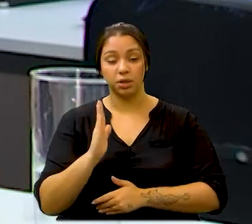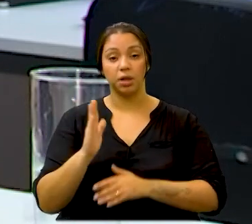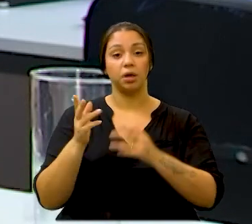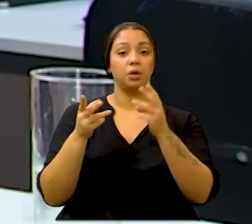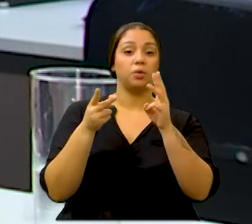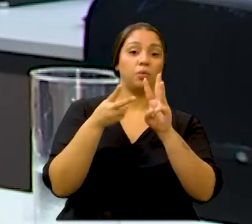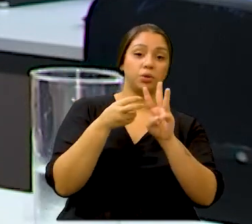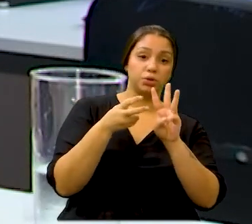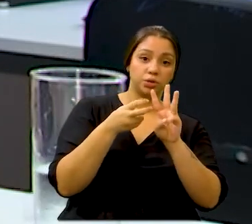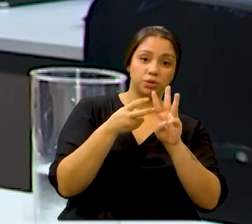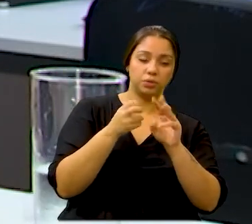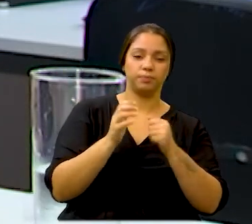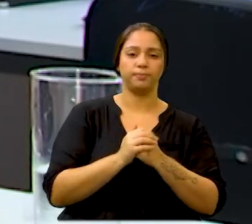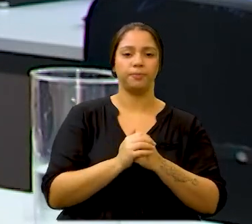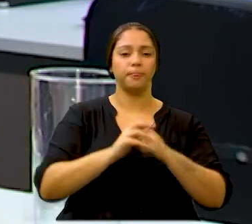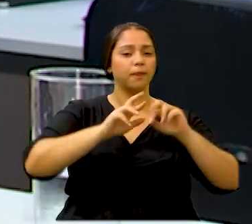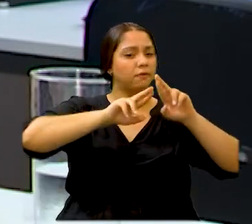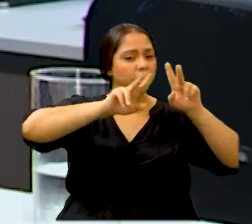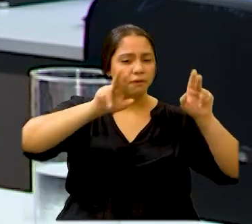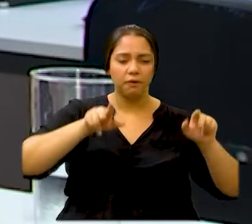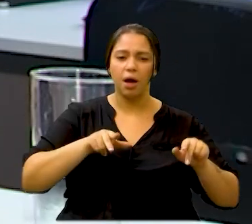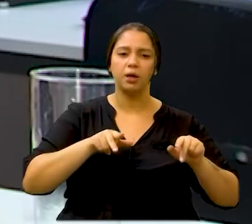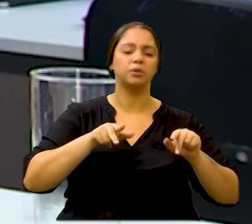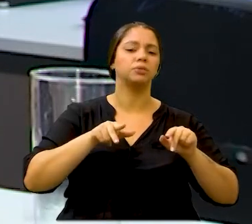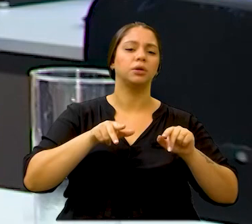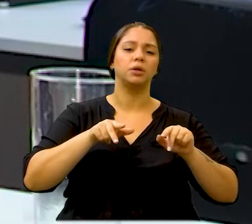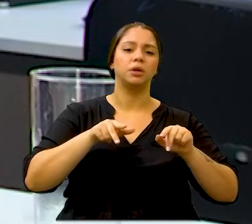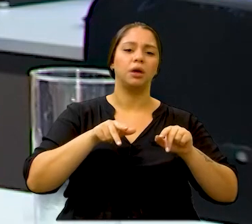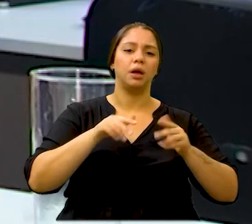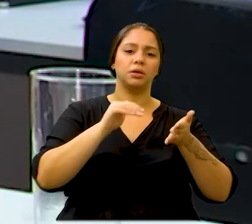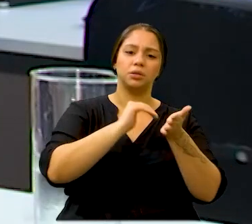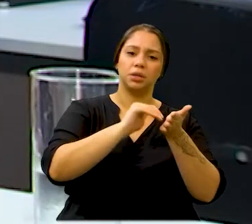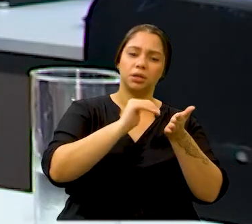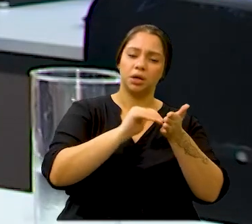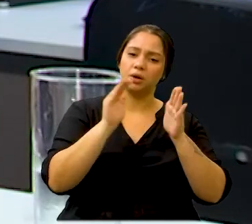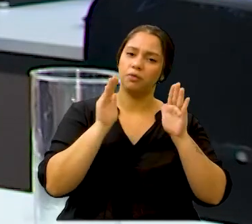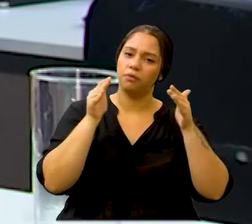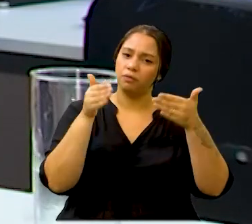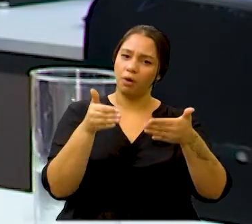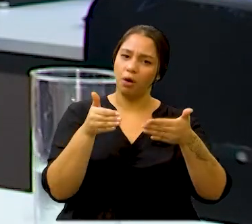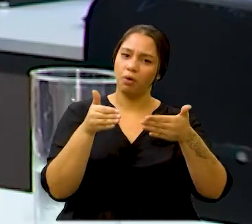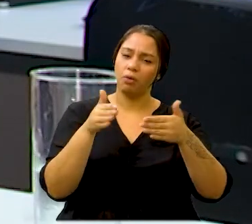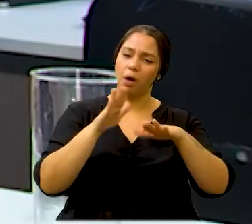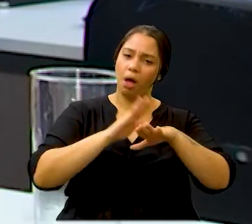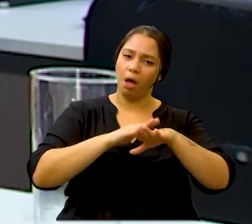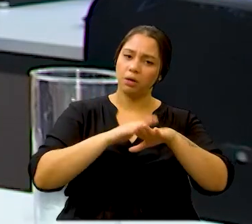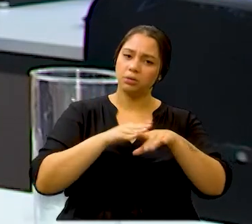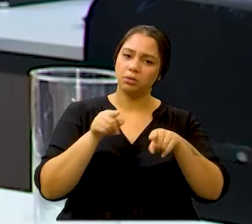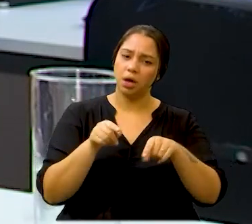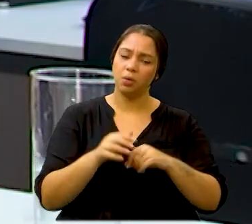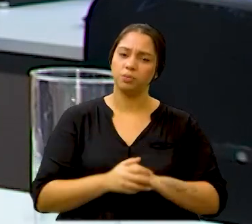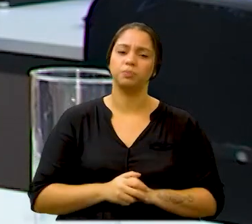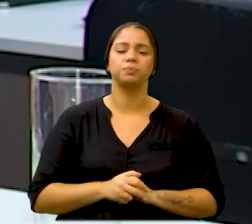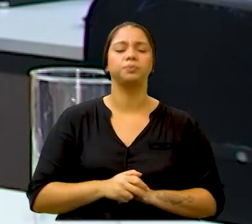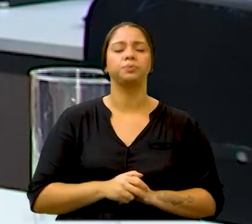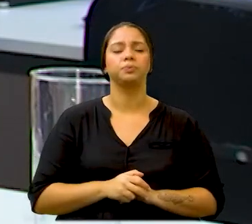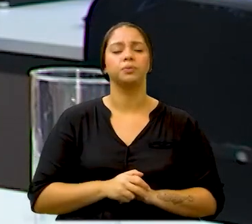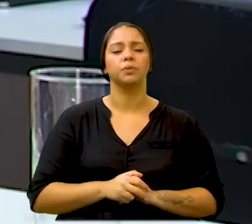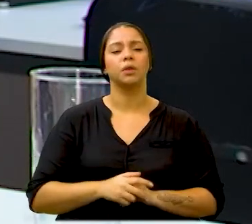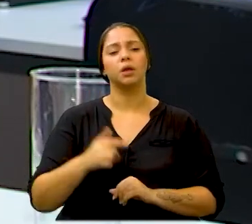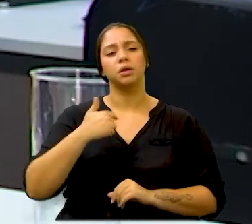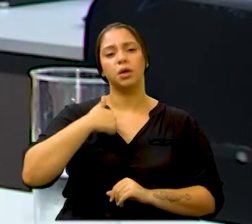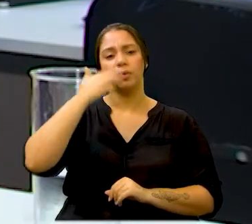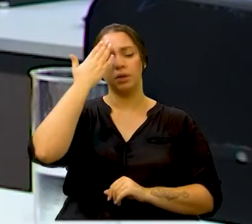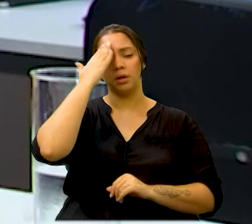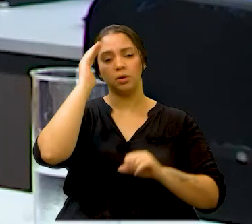com essa ação. Muitas secretarias têm departamentos e coordenadorias voltadas a essa ação e